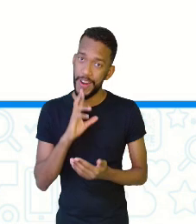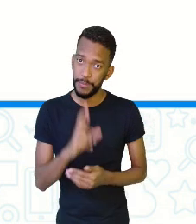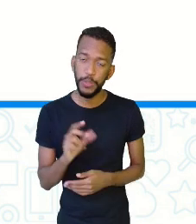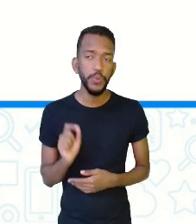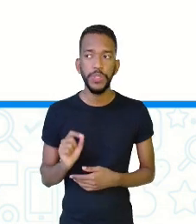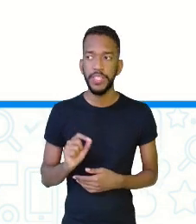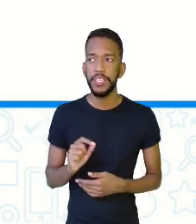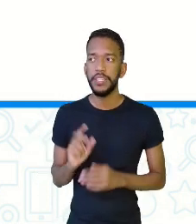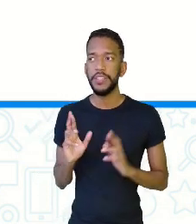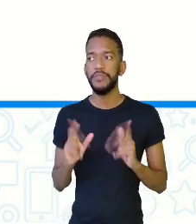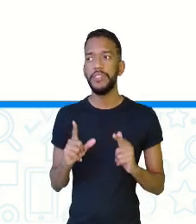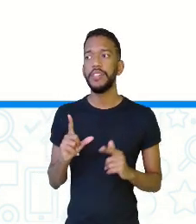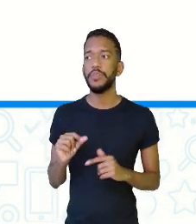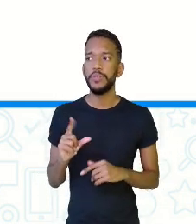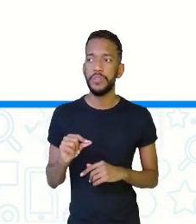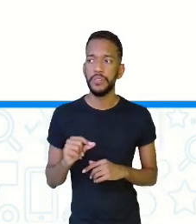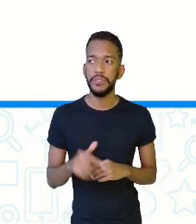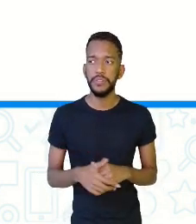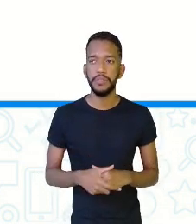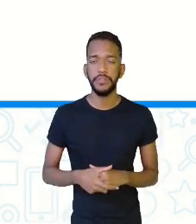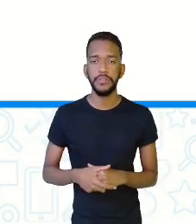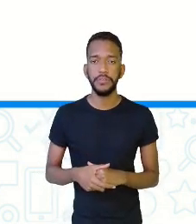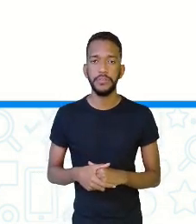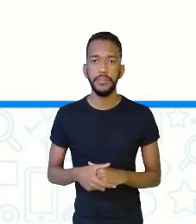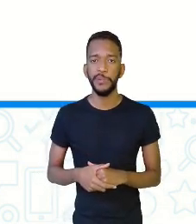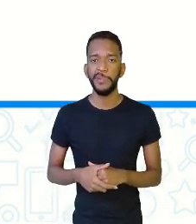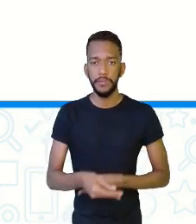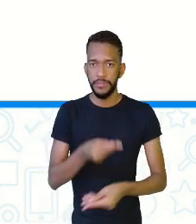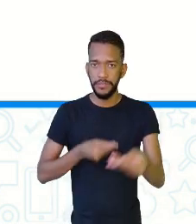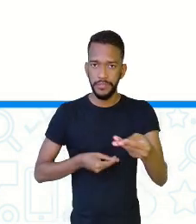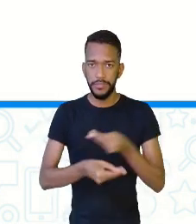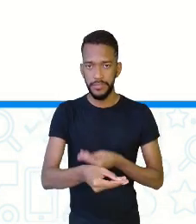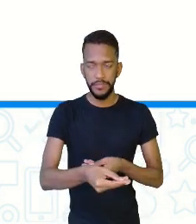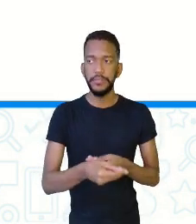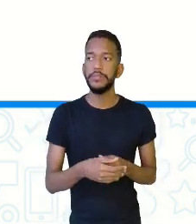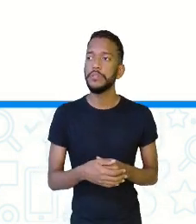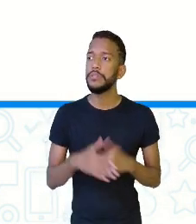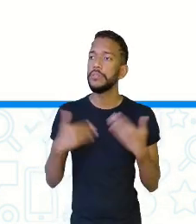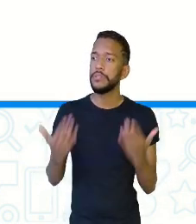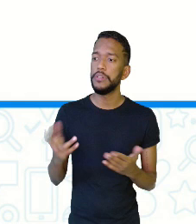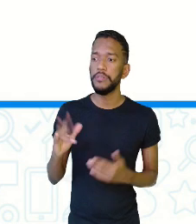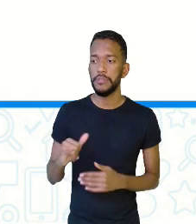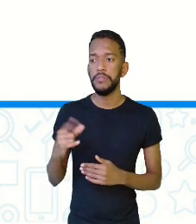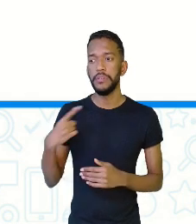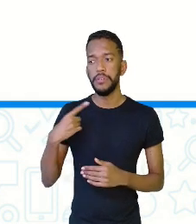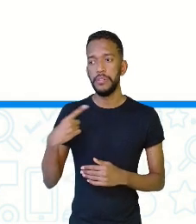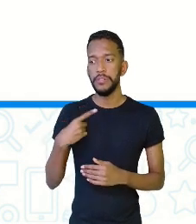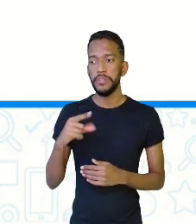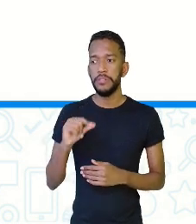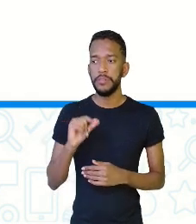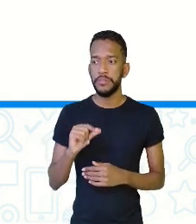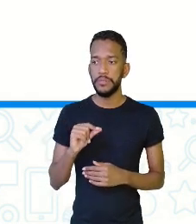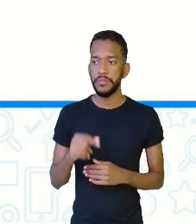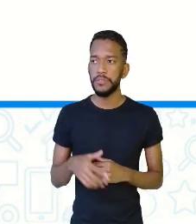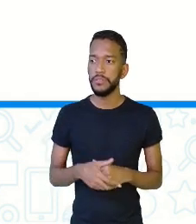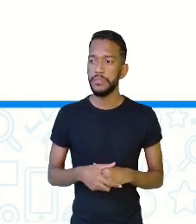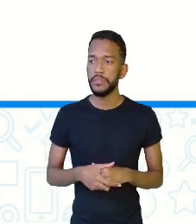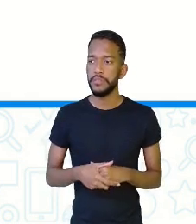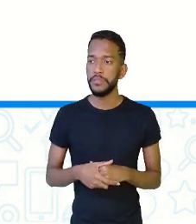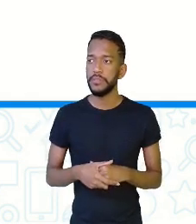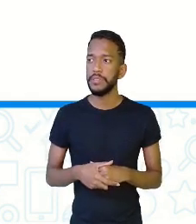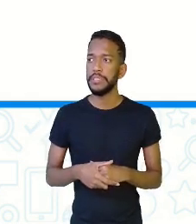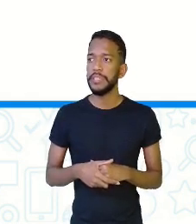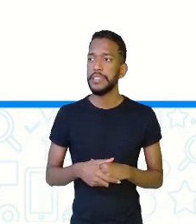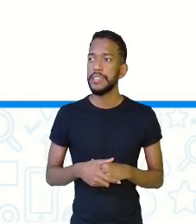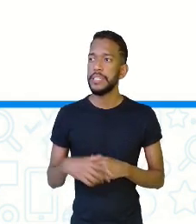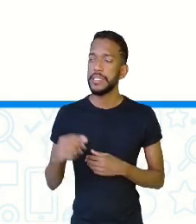a diferença é o troco. Então, a gente vai fazer uma subtração. 0 menos